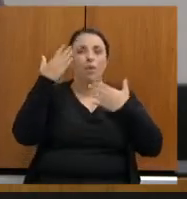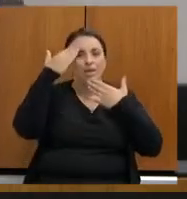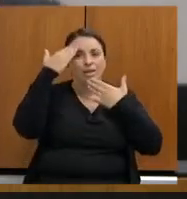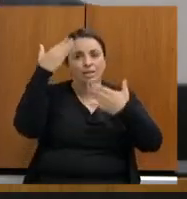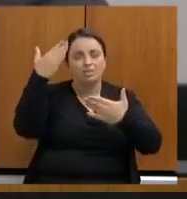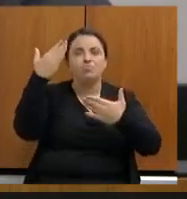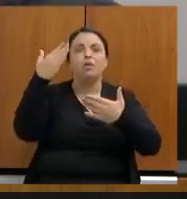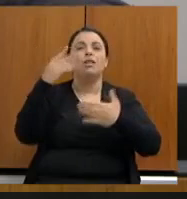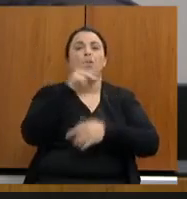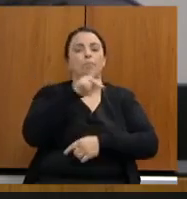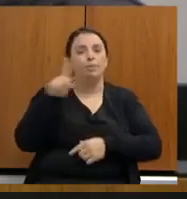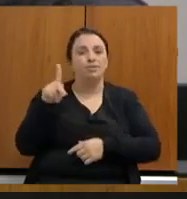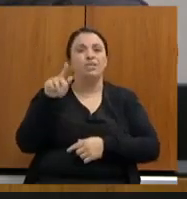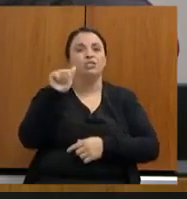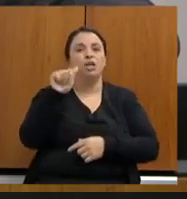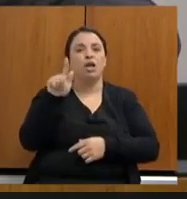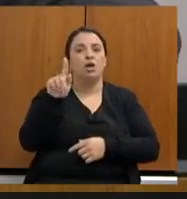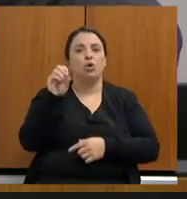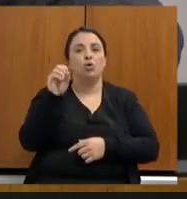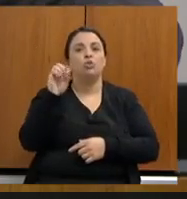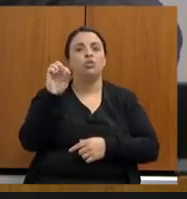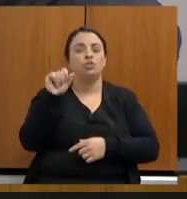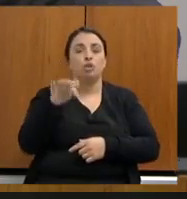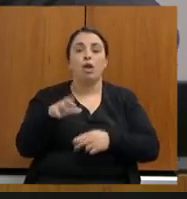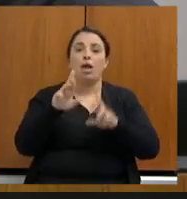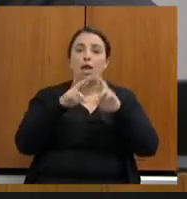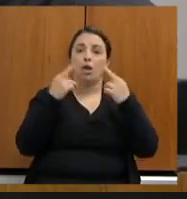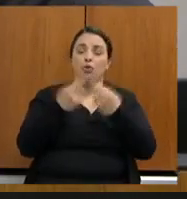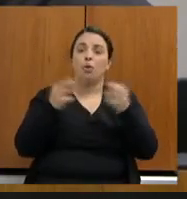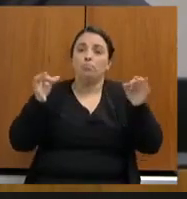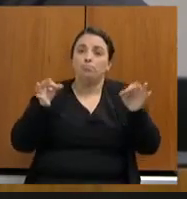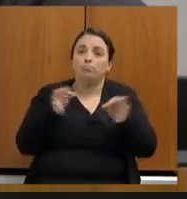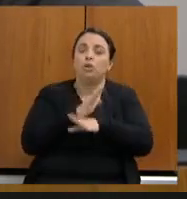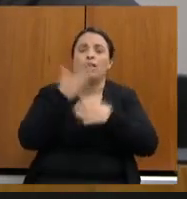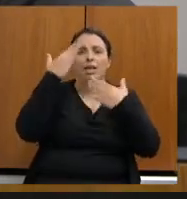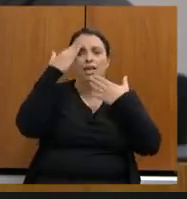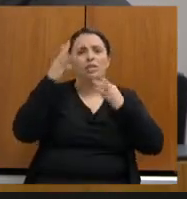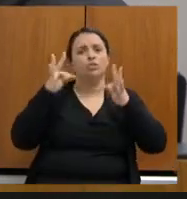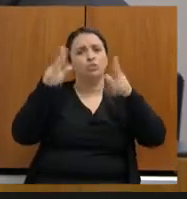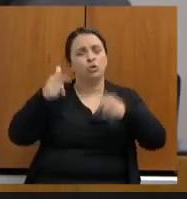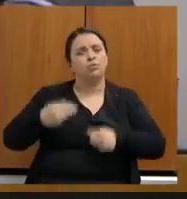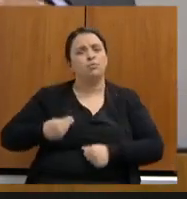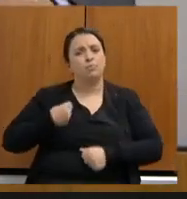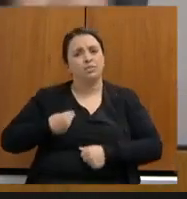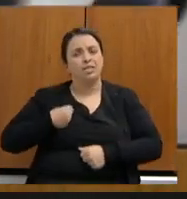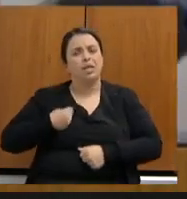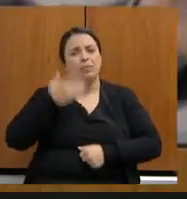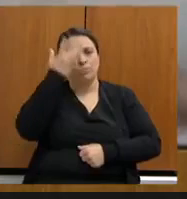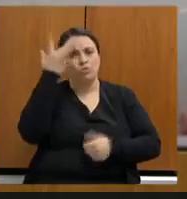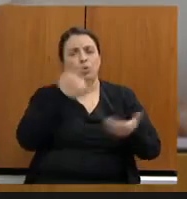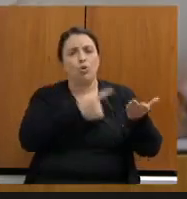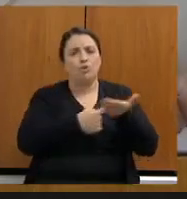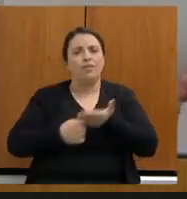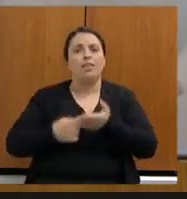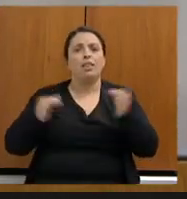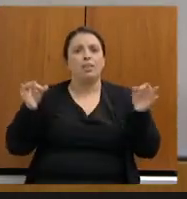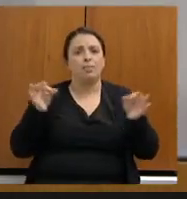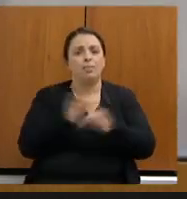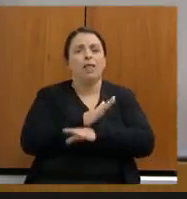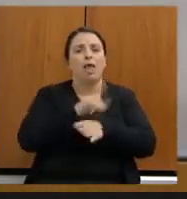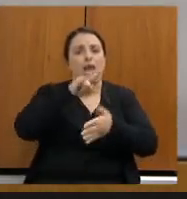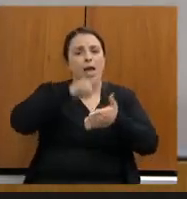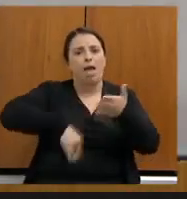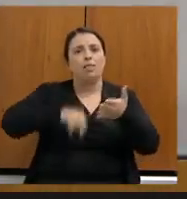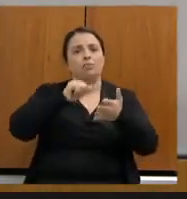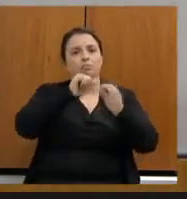Agostinho Patrus cumprida a finalidade da reunião a presidência agradece a presença dos parlamentares os convidados de TV Oi Naty Chaves aos